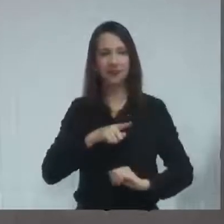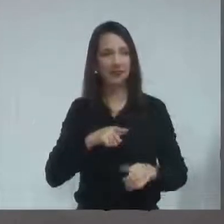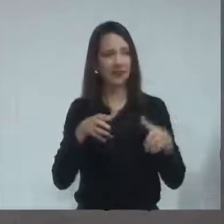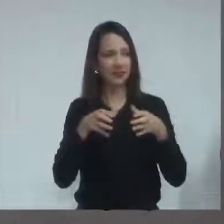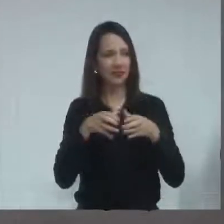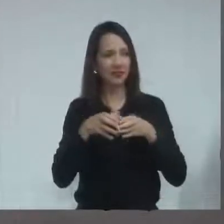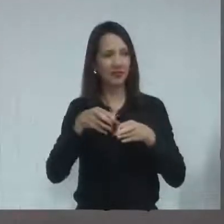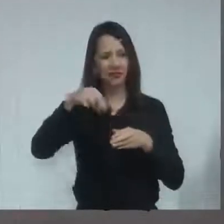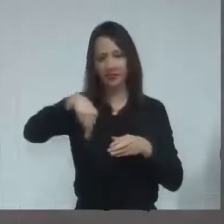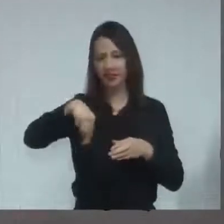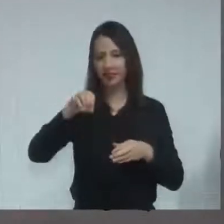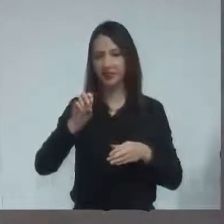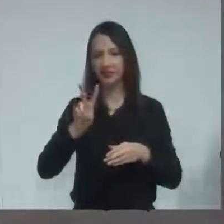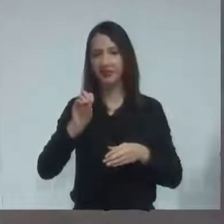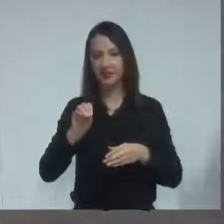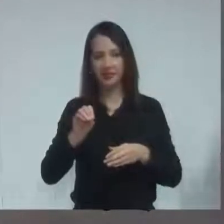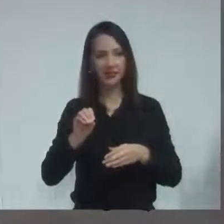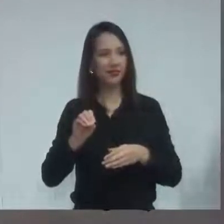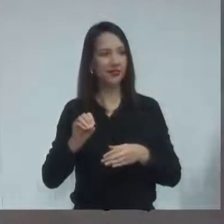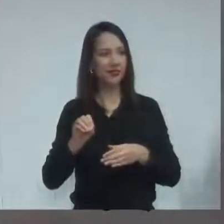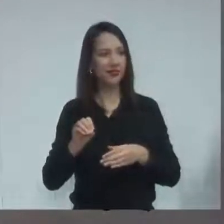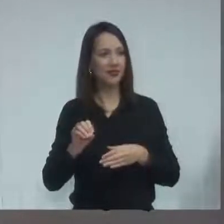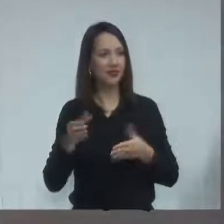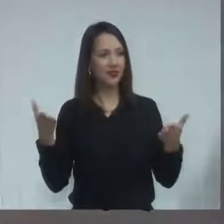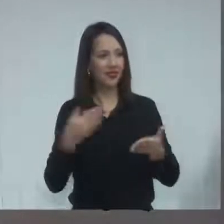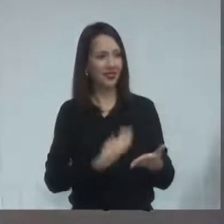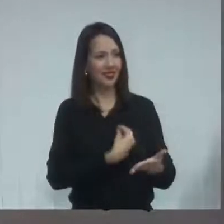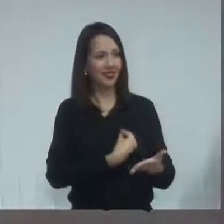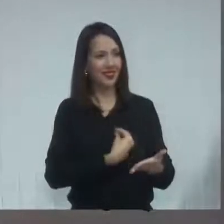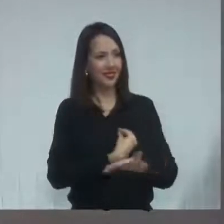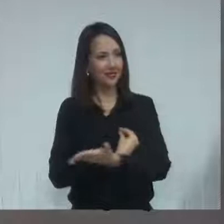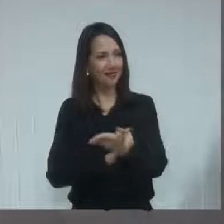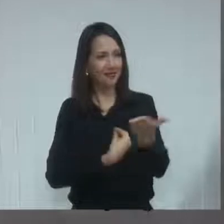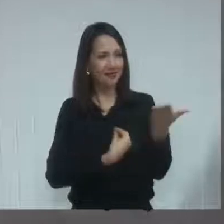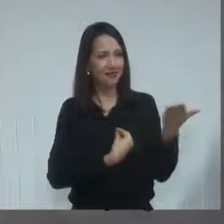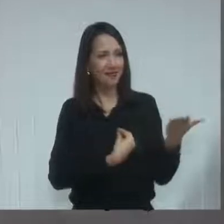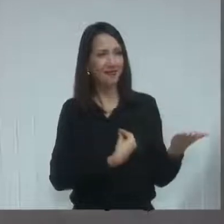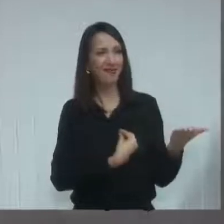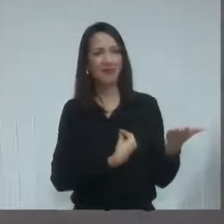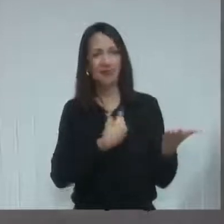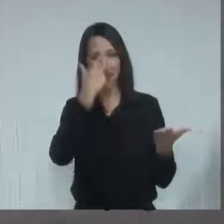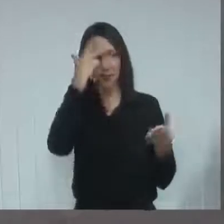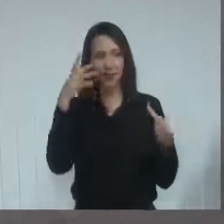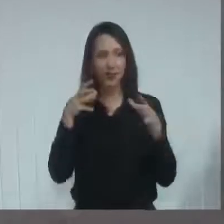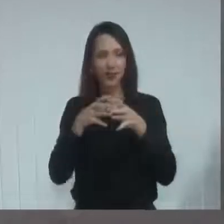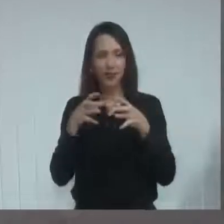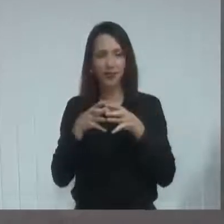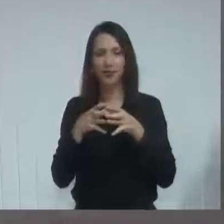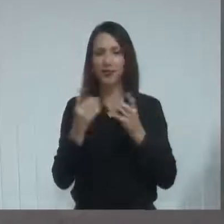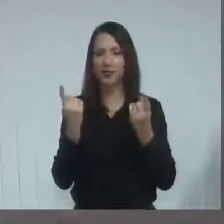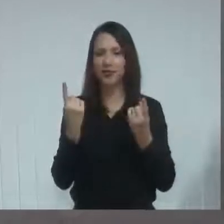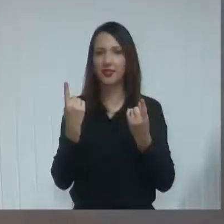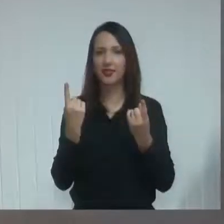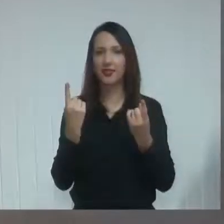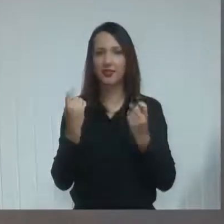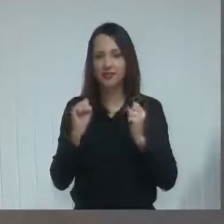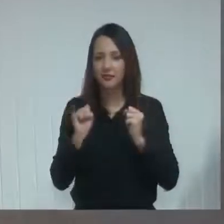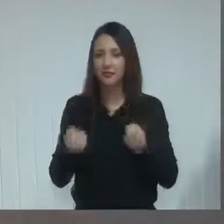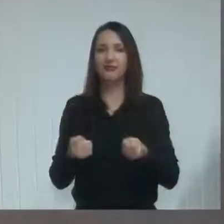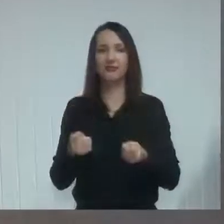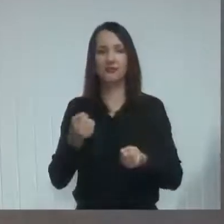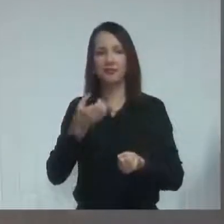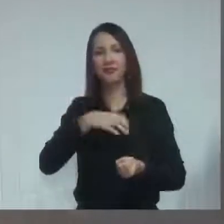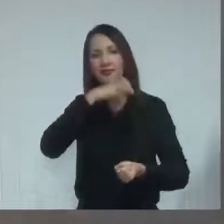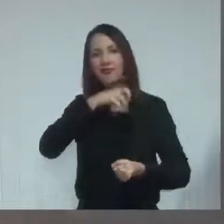gente participando da sessão de hoje, grupos de defesa do bem-estar animal, servidores. Eu vou falar de algumas